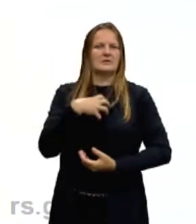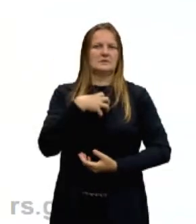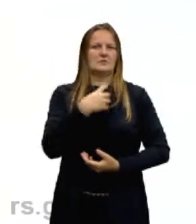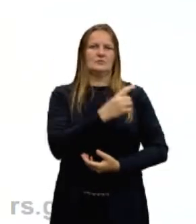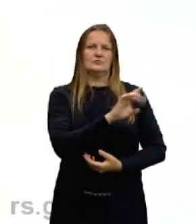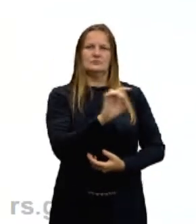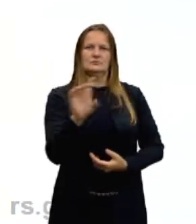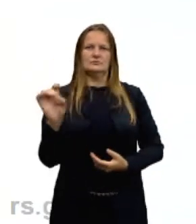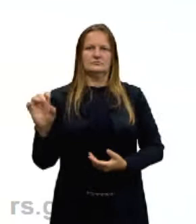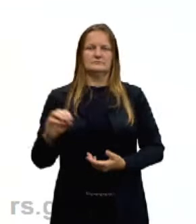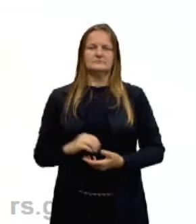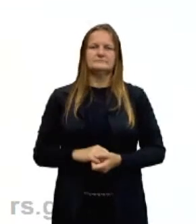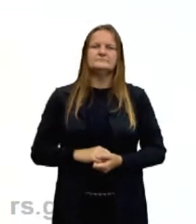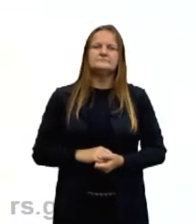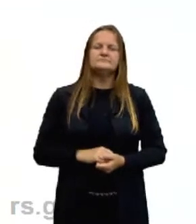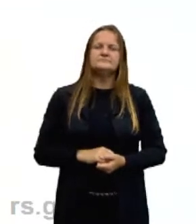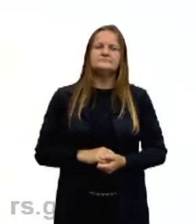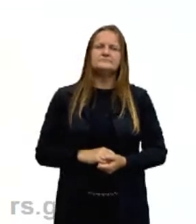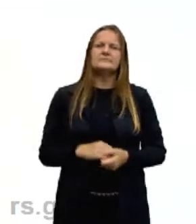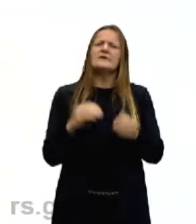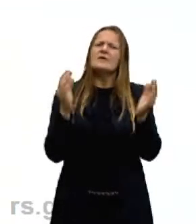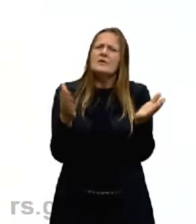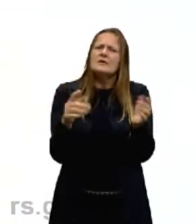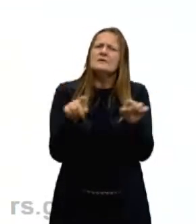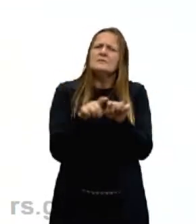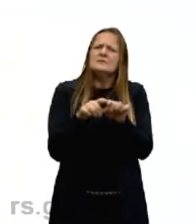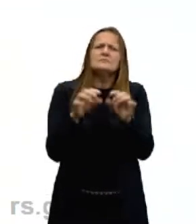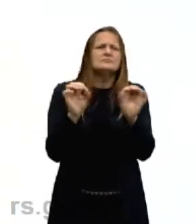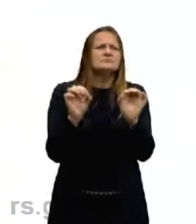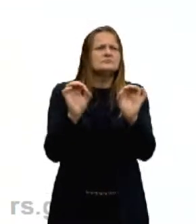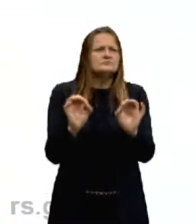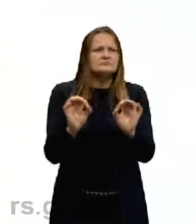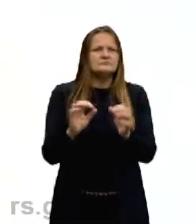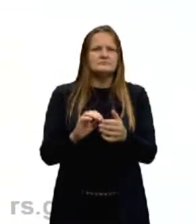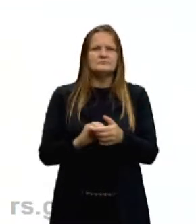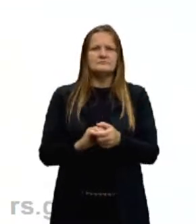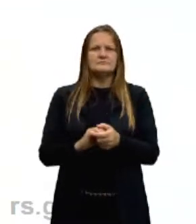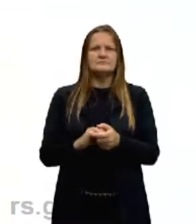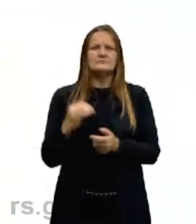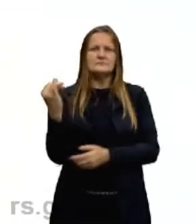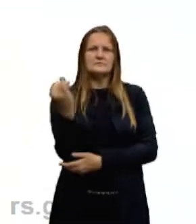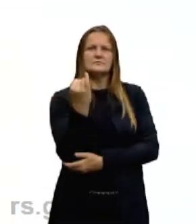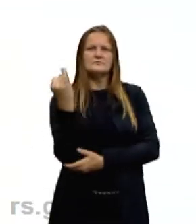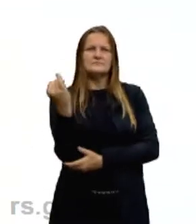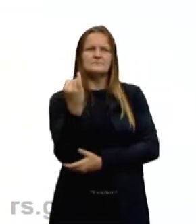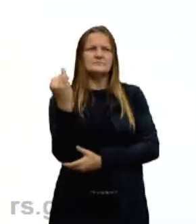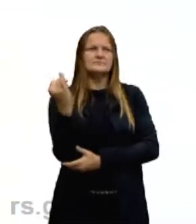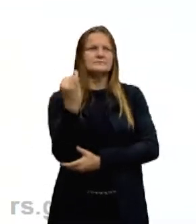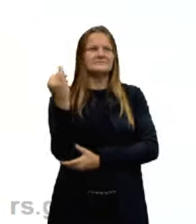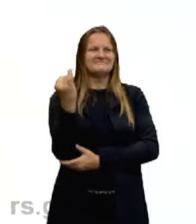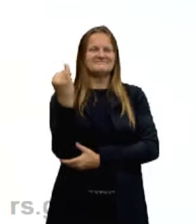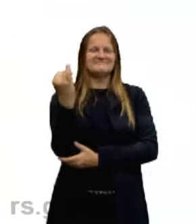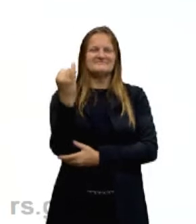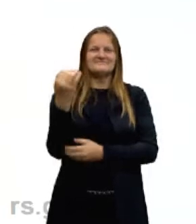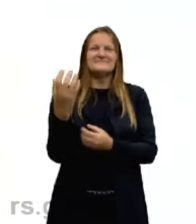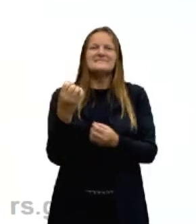importante cara é uma certa aqui e isso vai ser importante para vocês